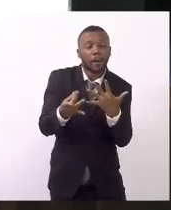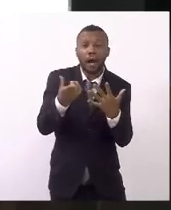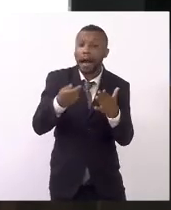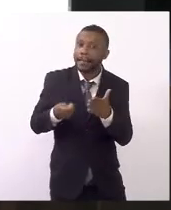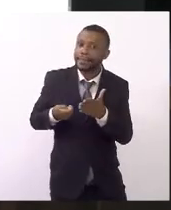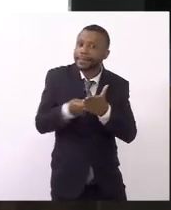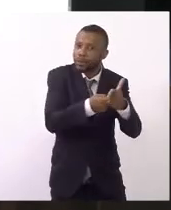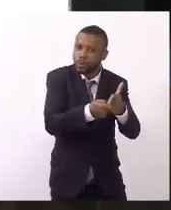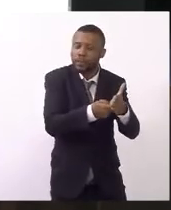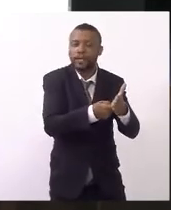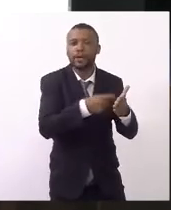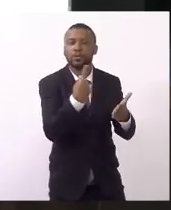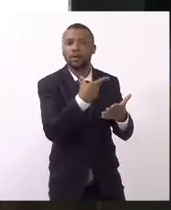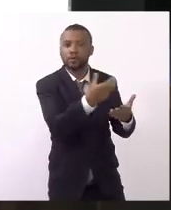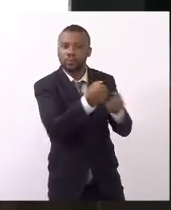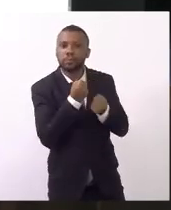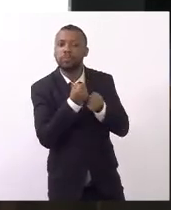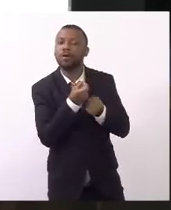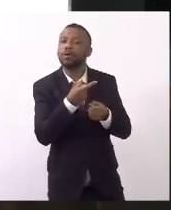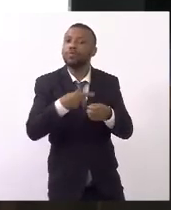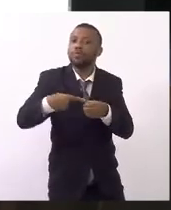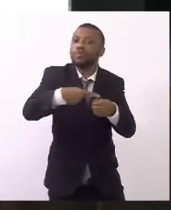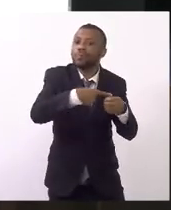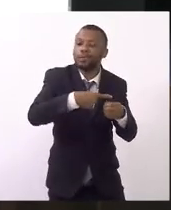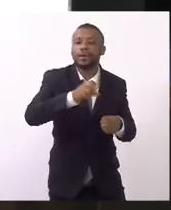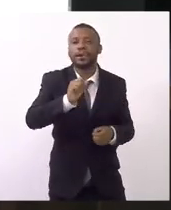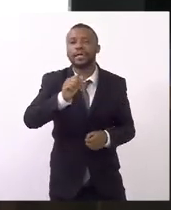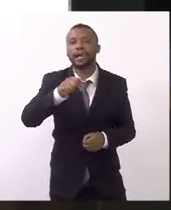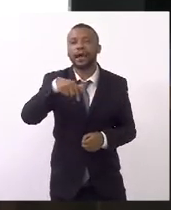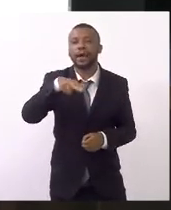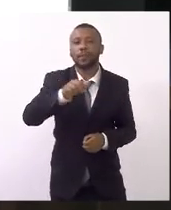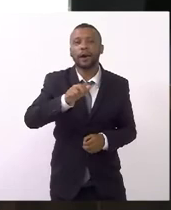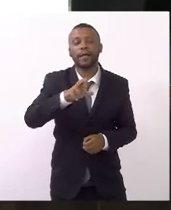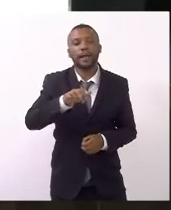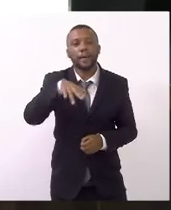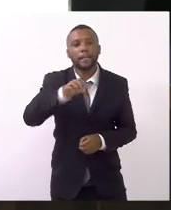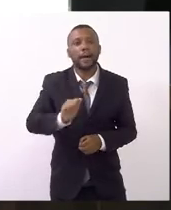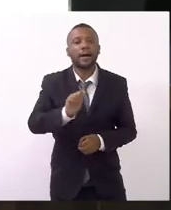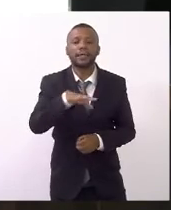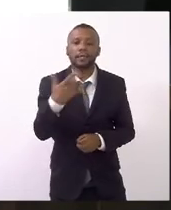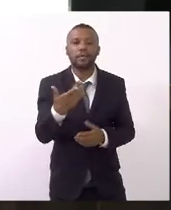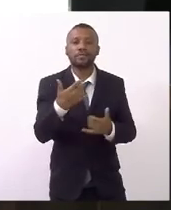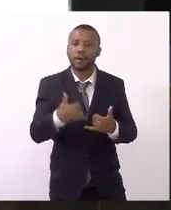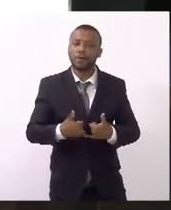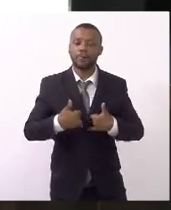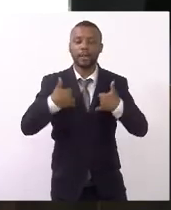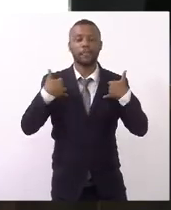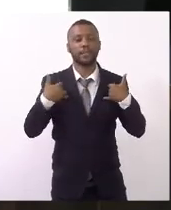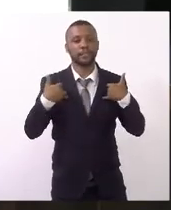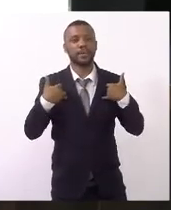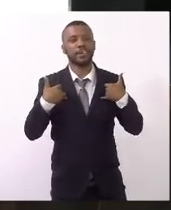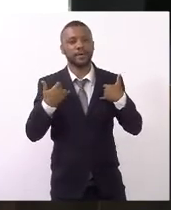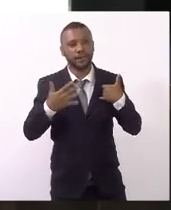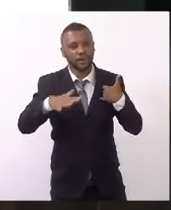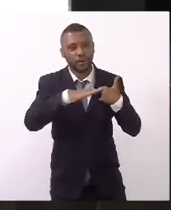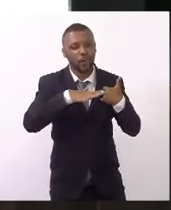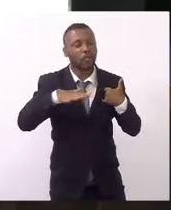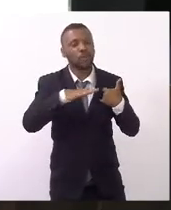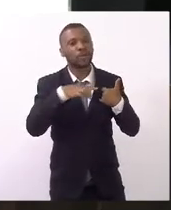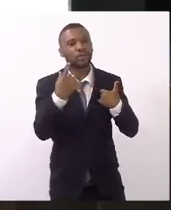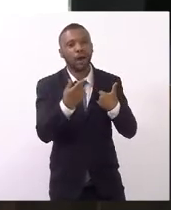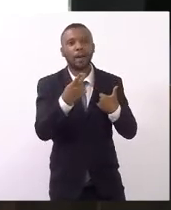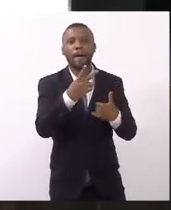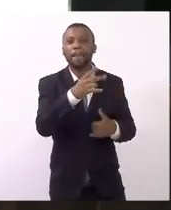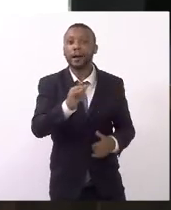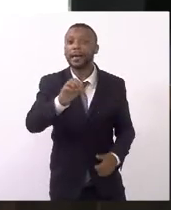que estão chegando de Saquarema e o racismo religioso lá então é com imenso orgulho que homenageamos os pais